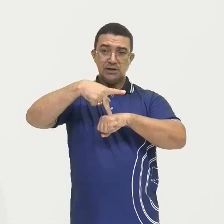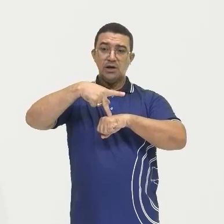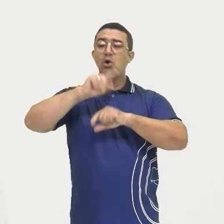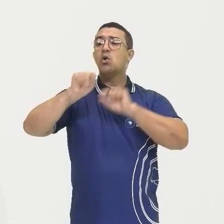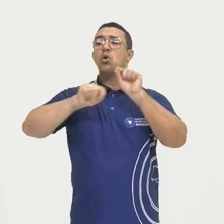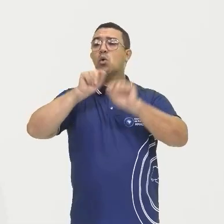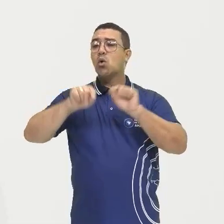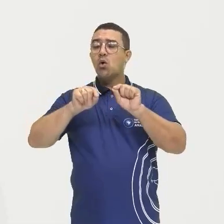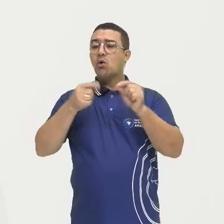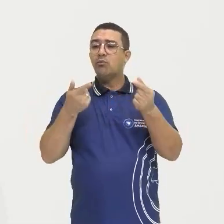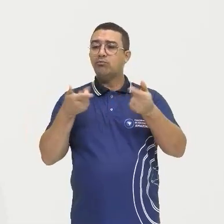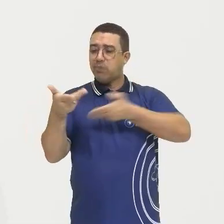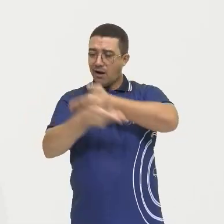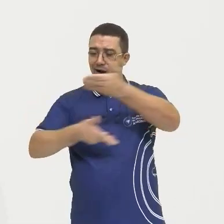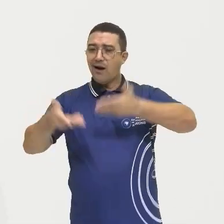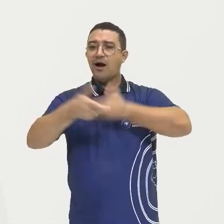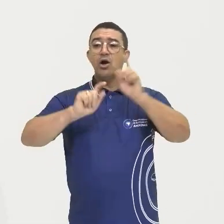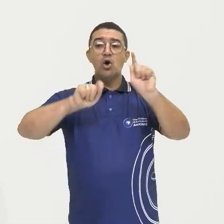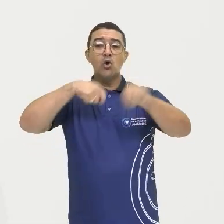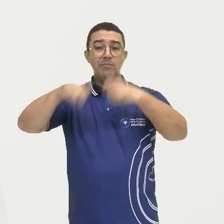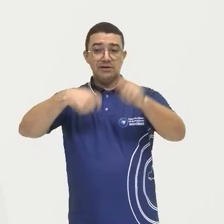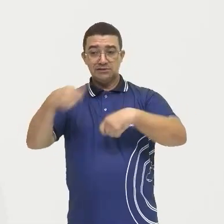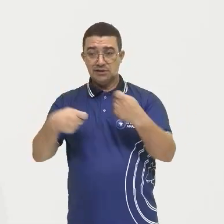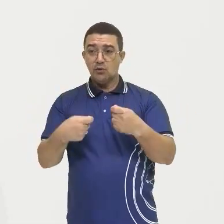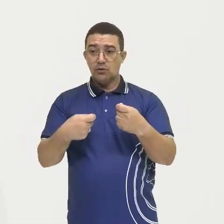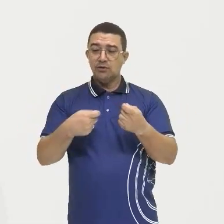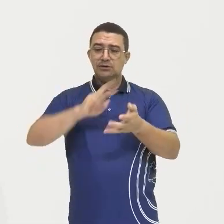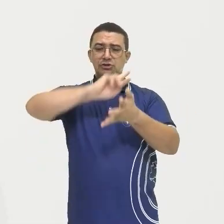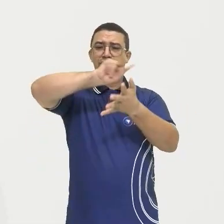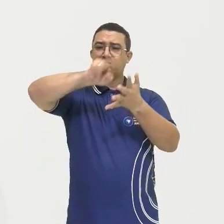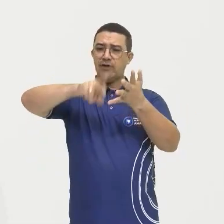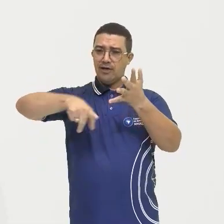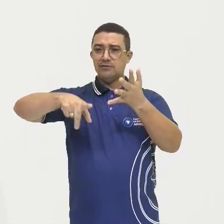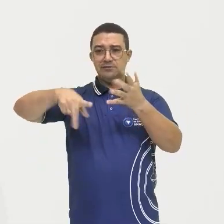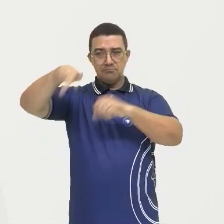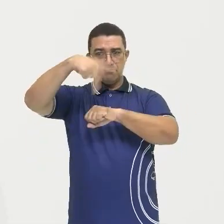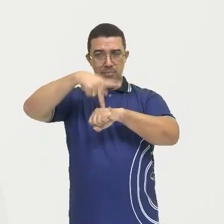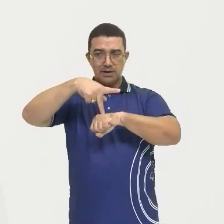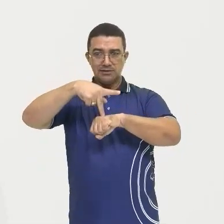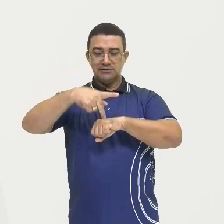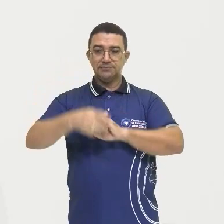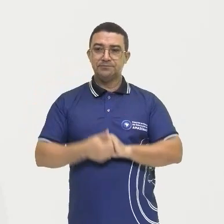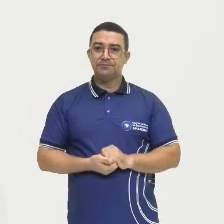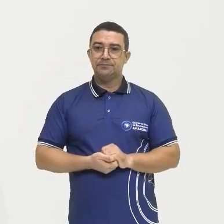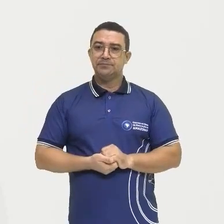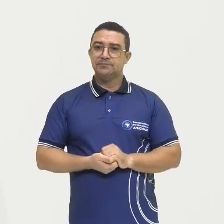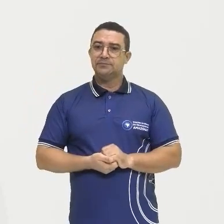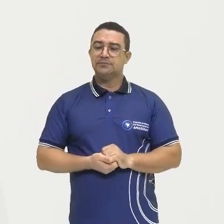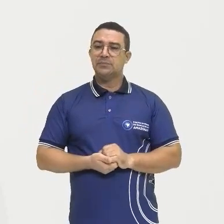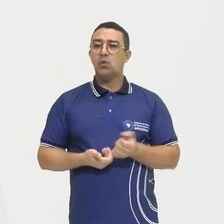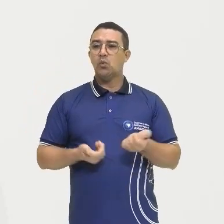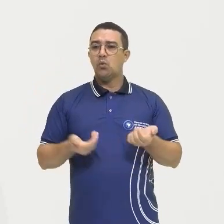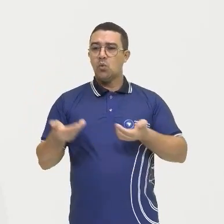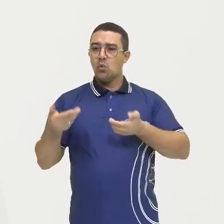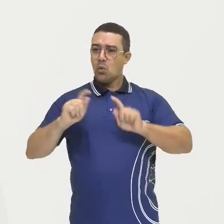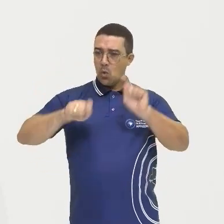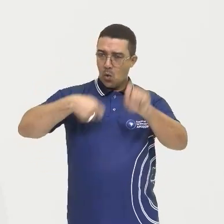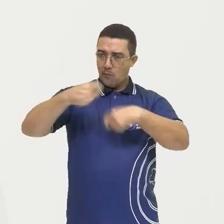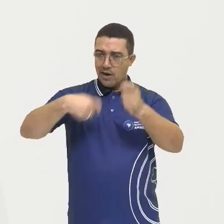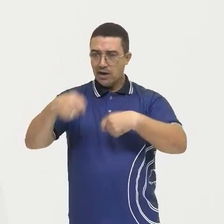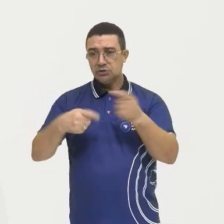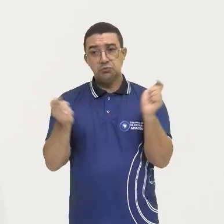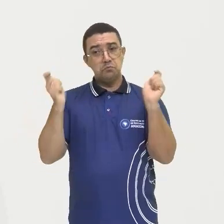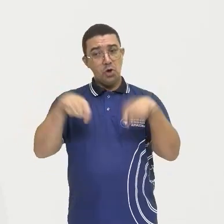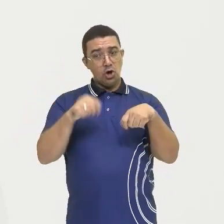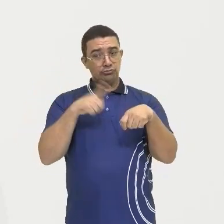diferentes países, tá certo? E essas transações podem envolver capitais, podem envolver serviços, mercadorias